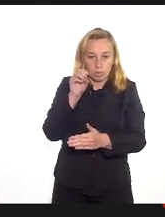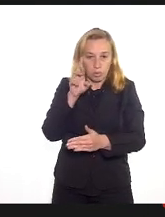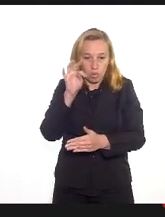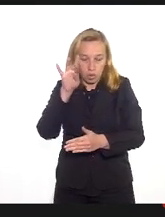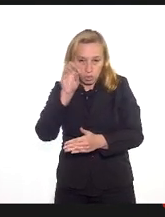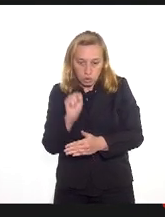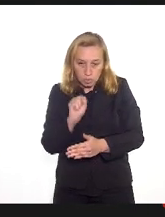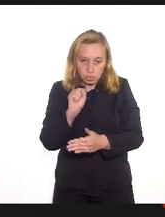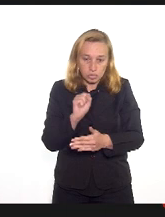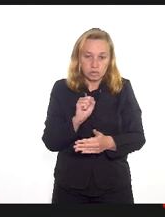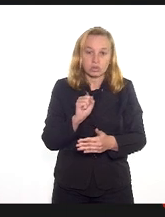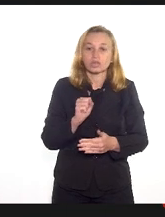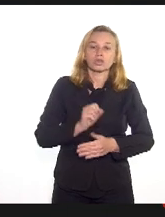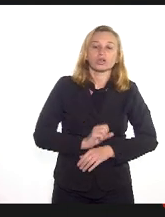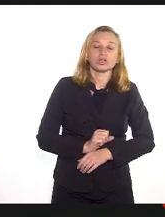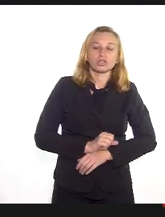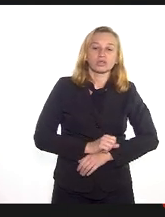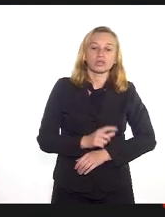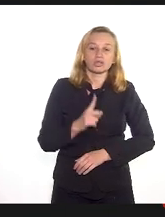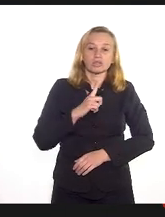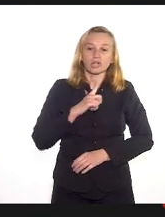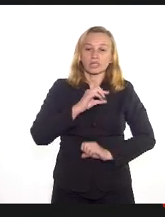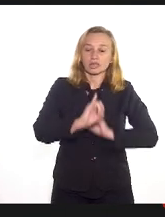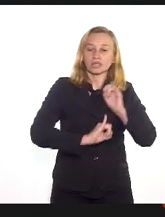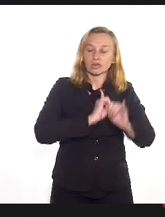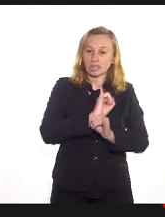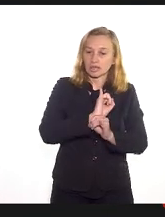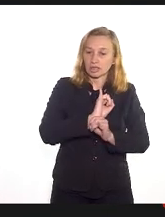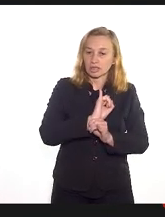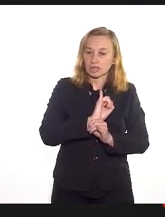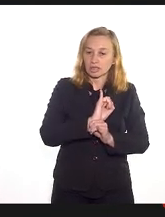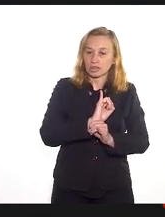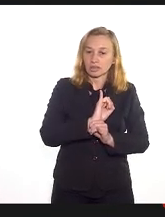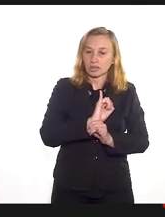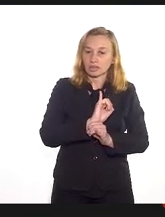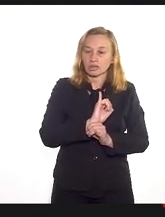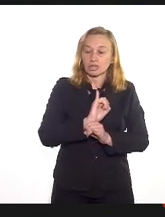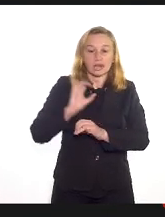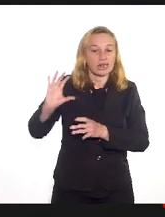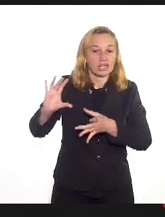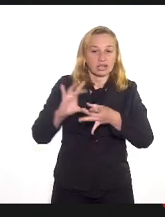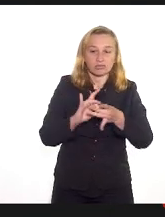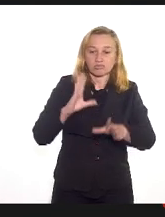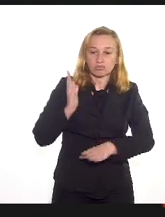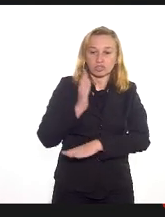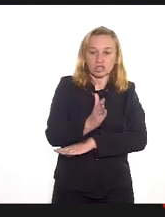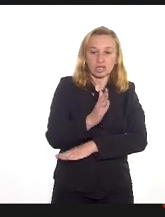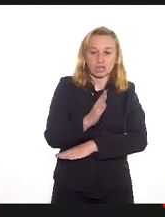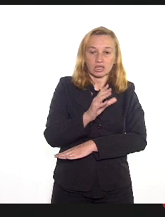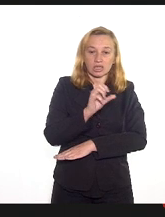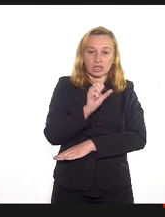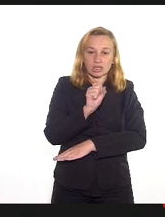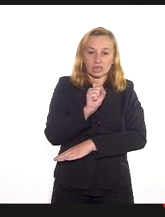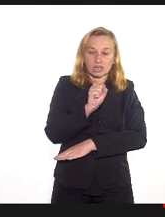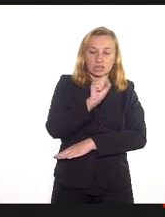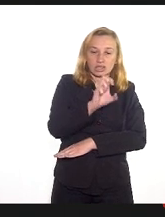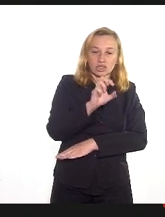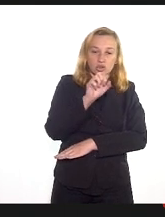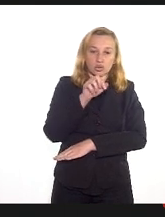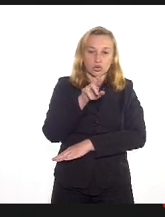existe, por meio do IoT, da internet das coisas, a comunicação direta entre sensores.